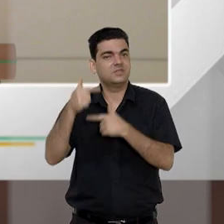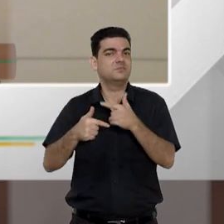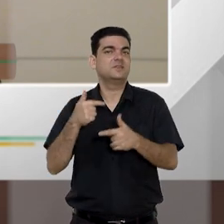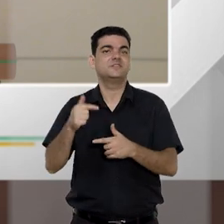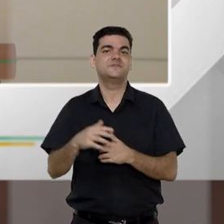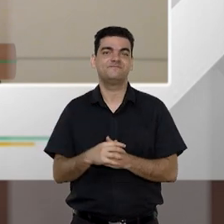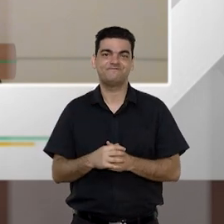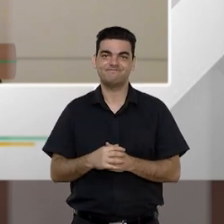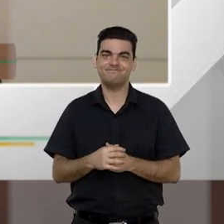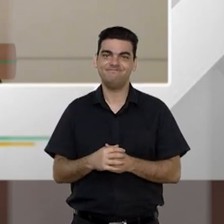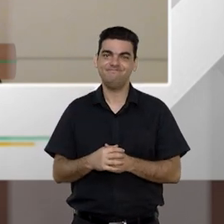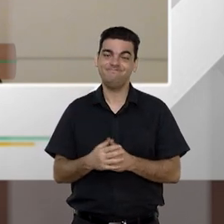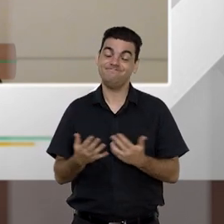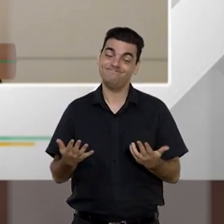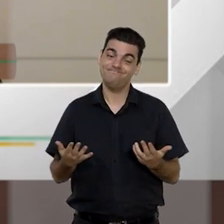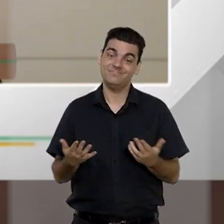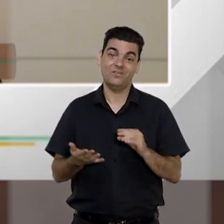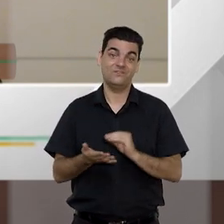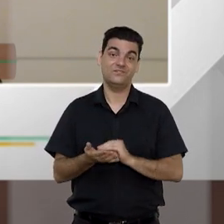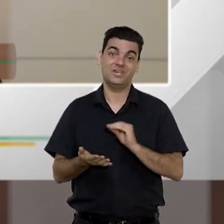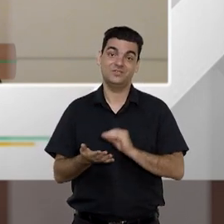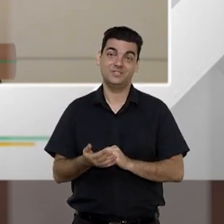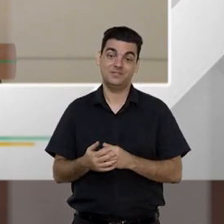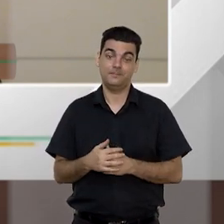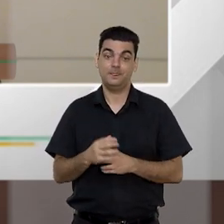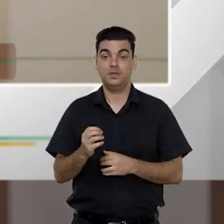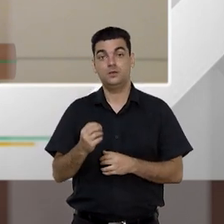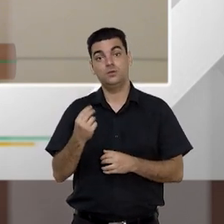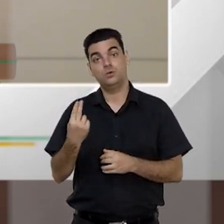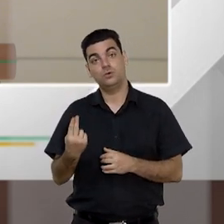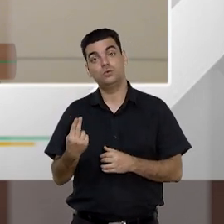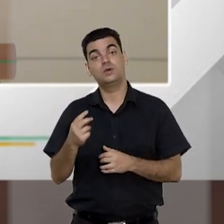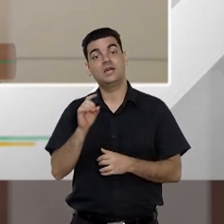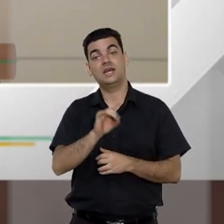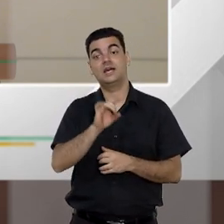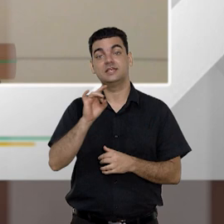adequada de servidores, nem sempre estão